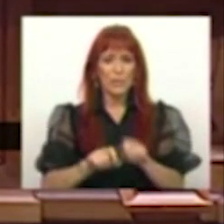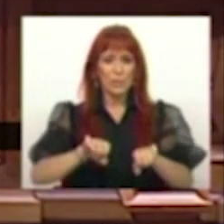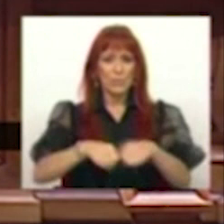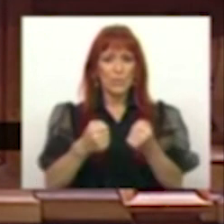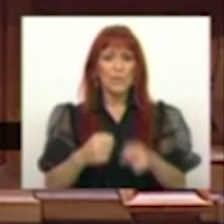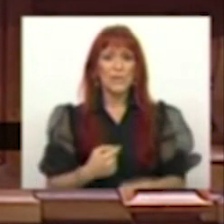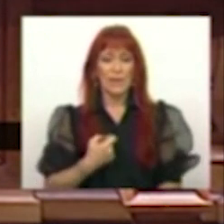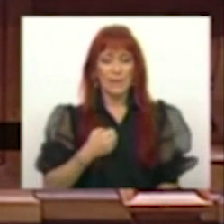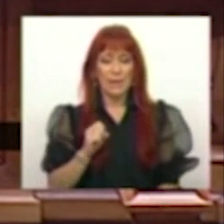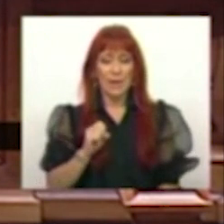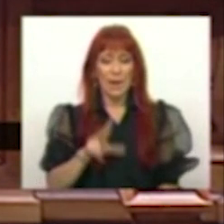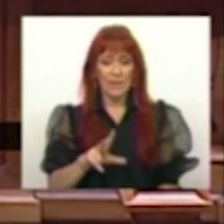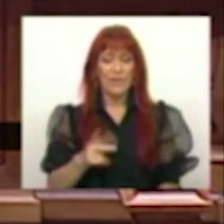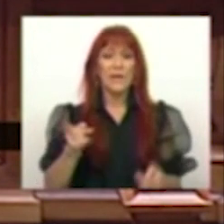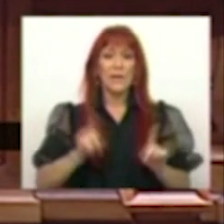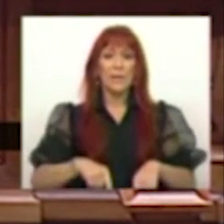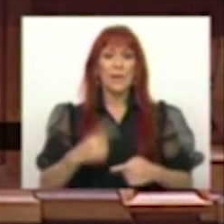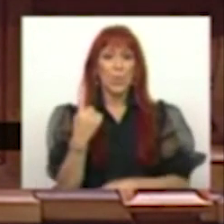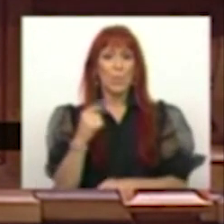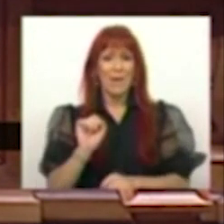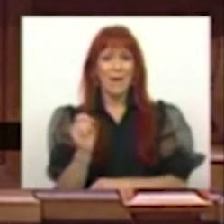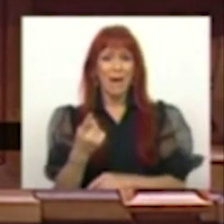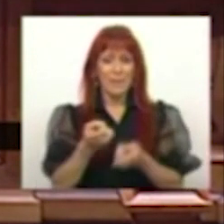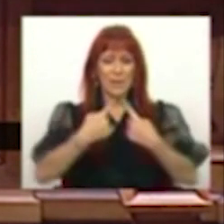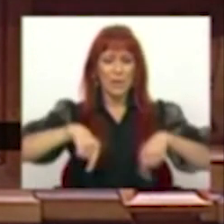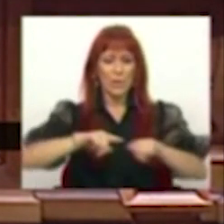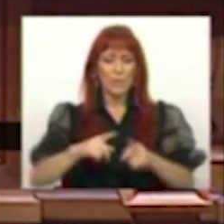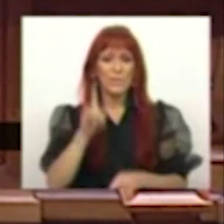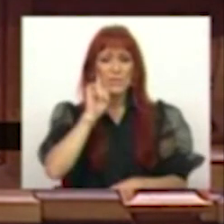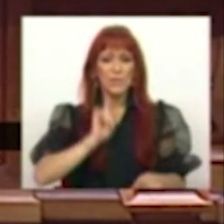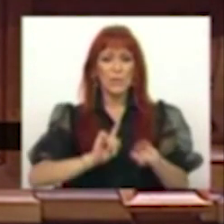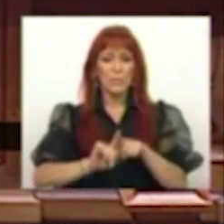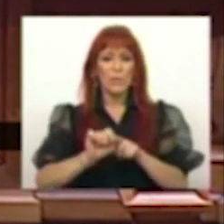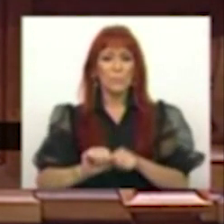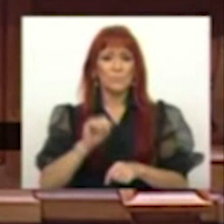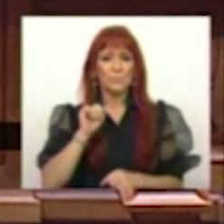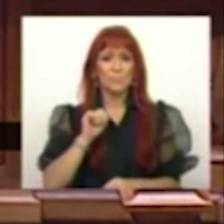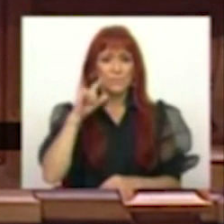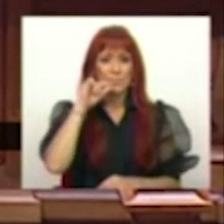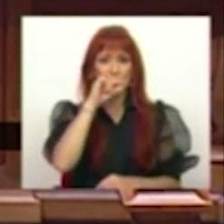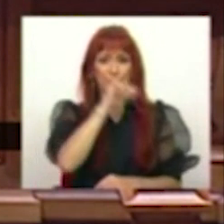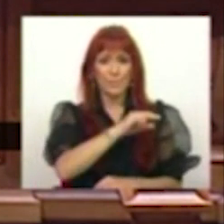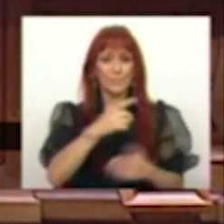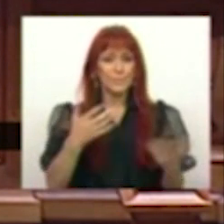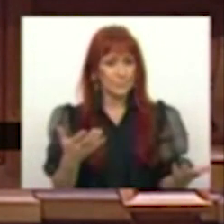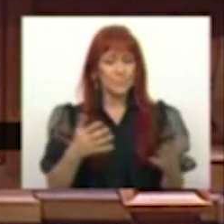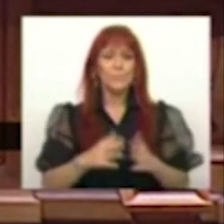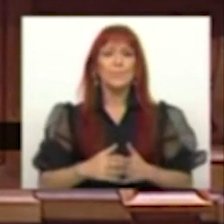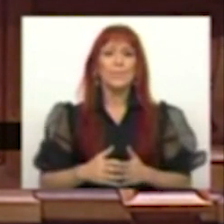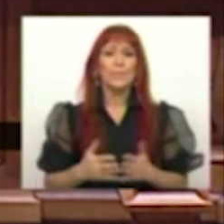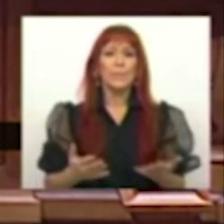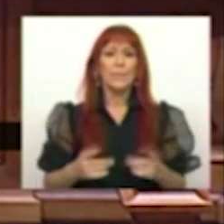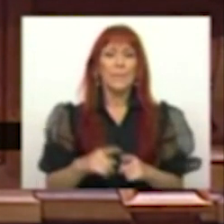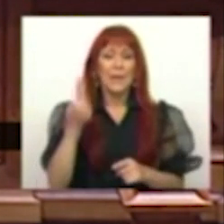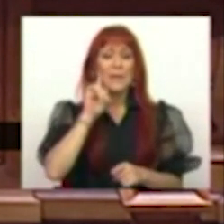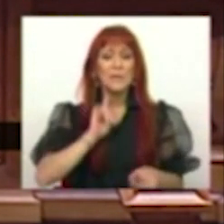Partido LIVRE e também uma rápida reunião com a senhora deputada Joacine Catar Moreira,